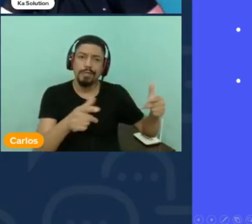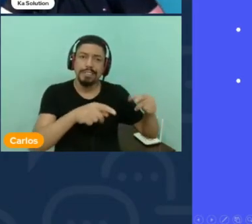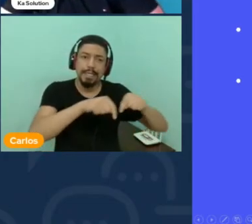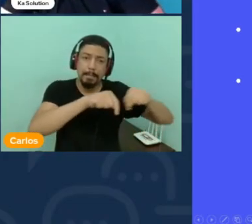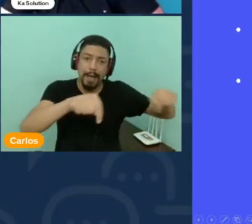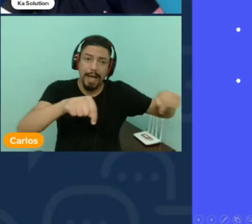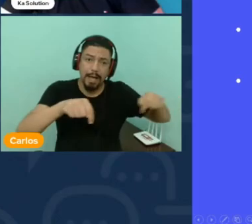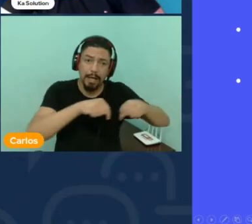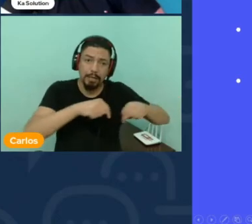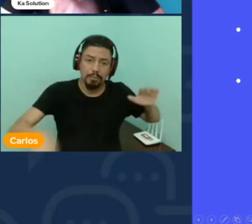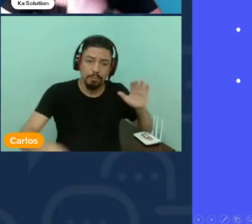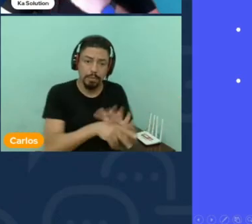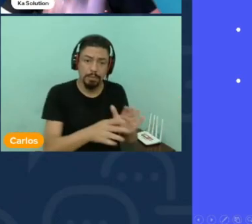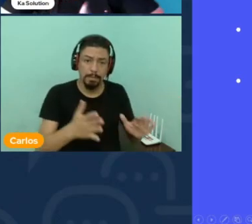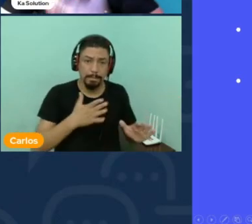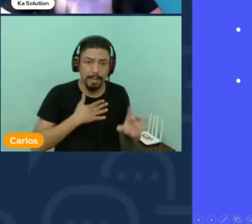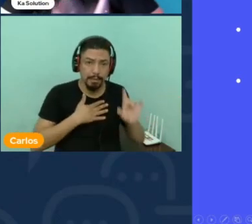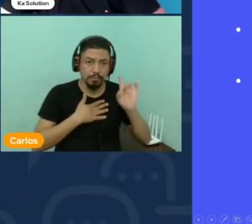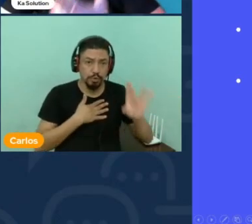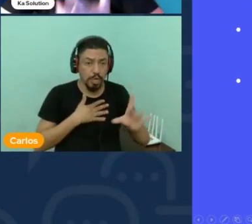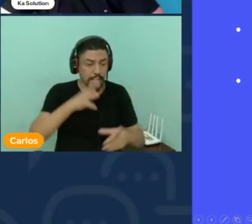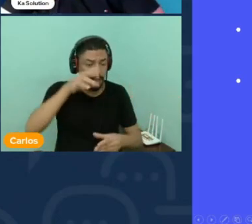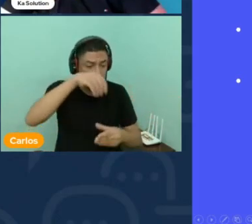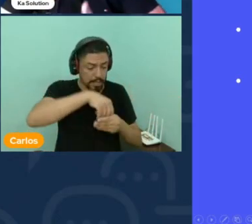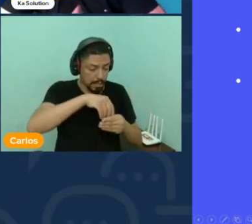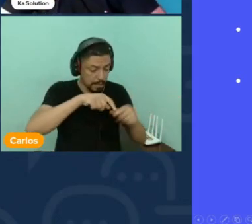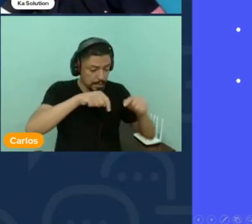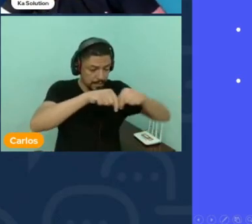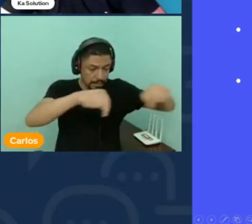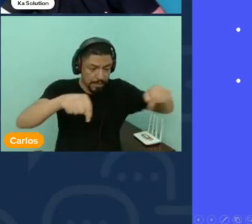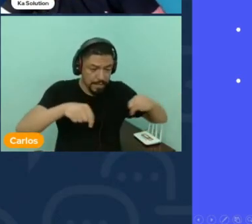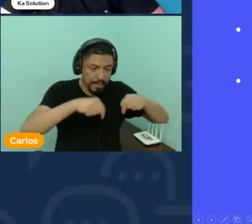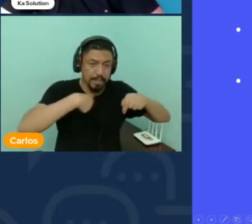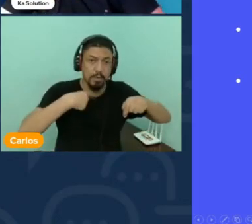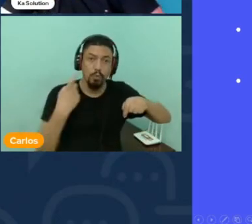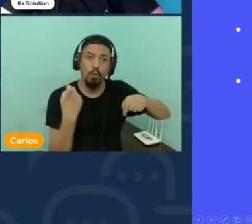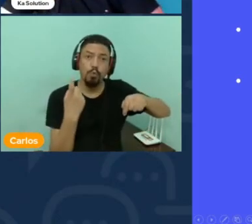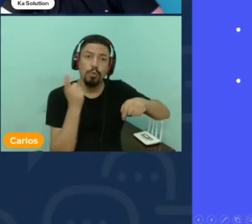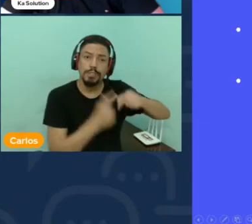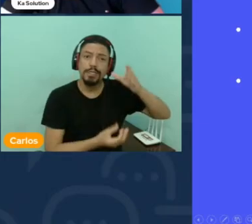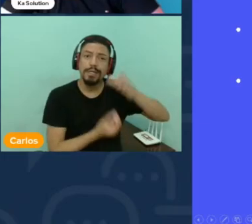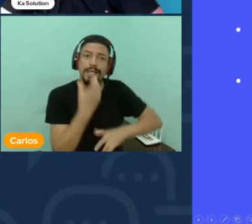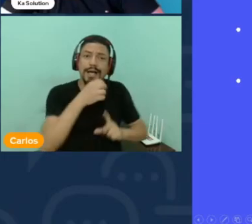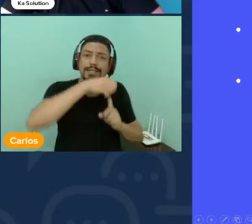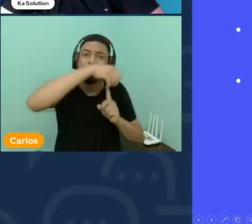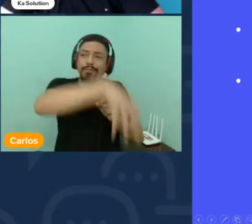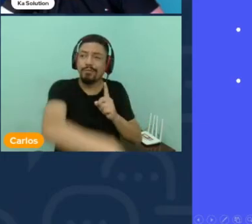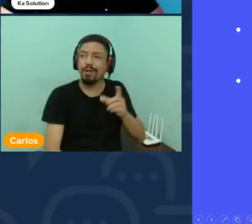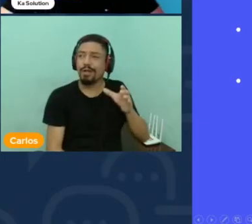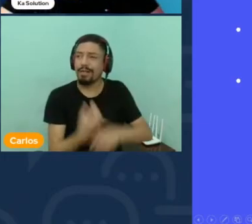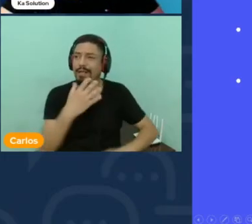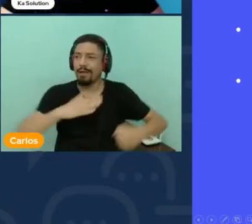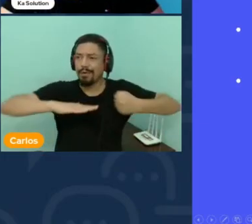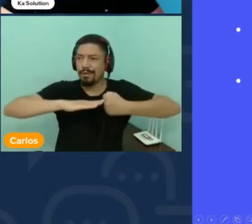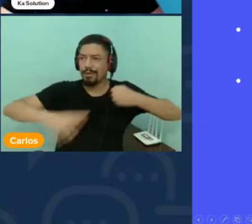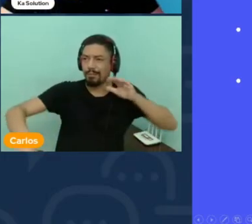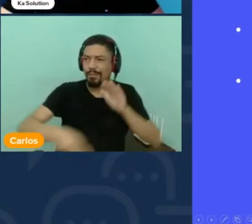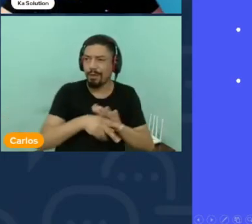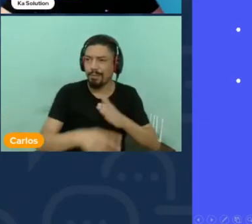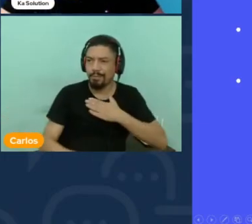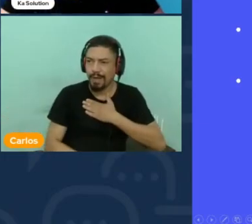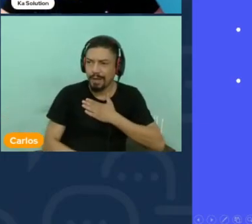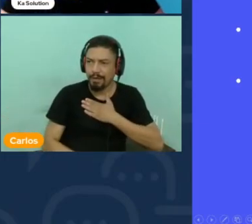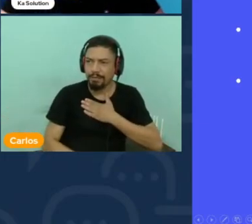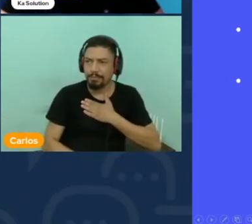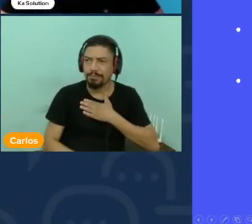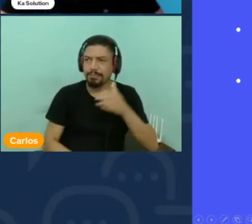meu. Aqui dentro, só eu que consigo criar meus servidores, criar meus bancos de dados,